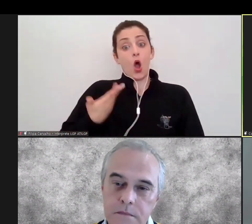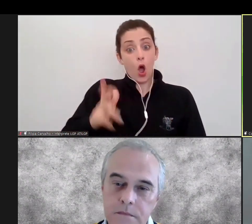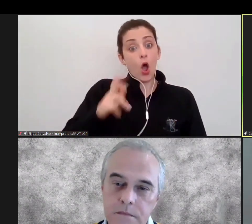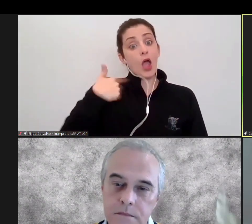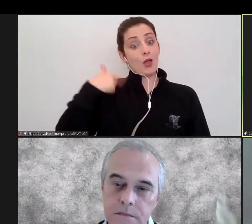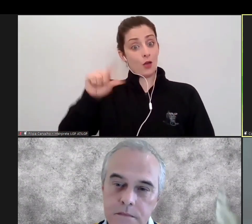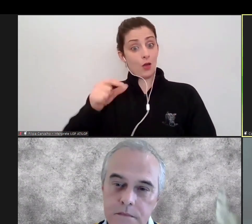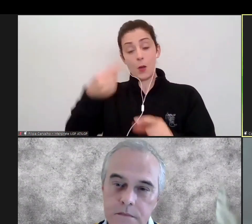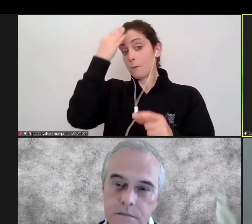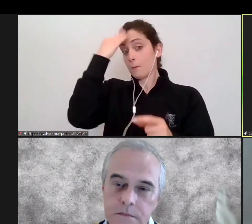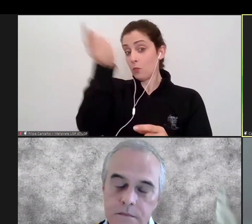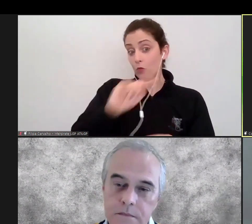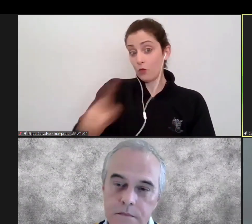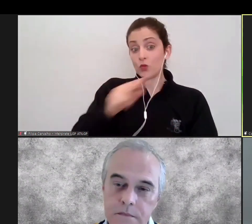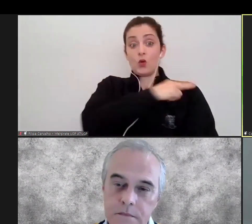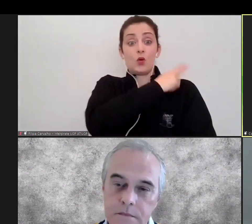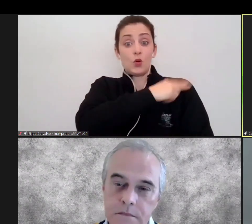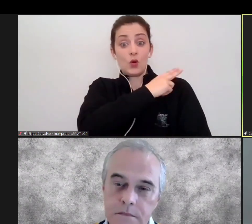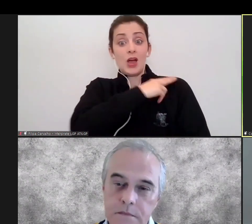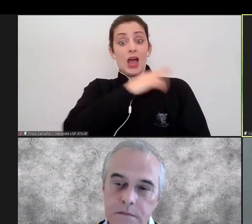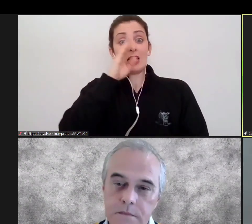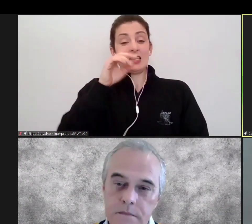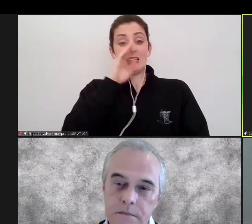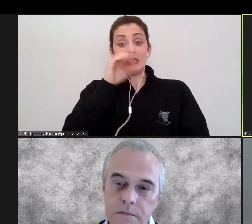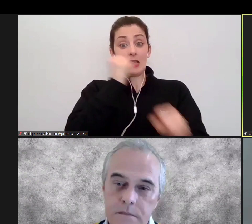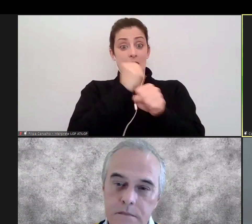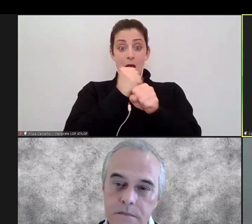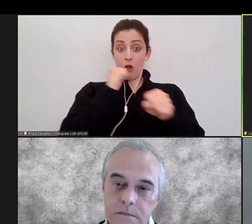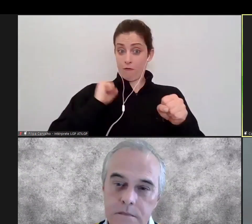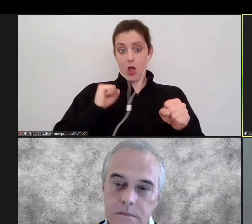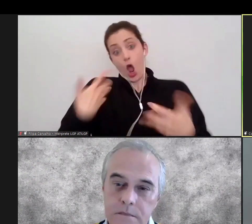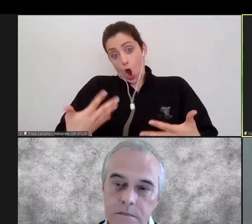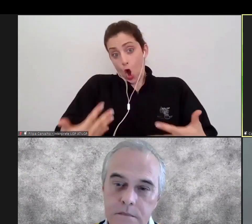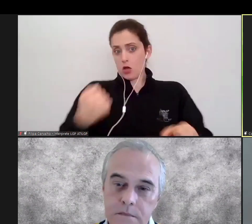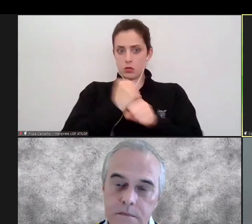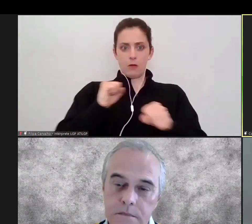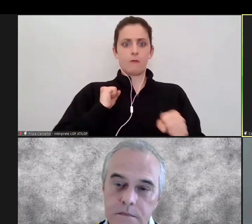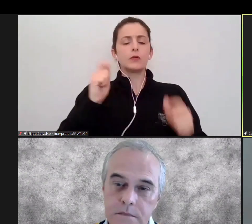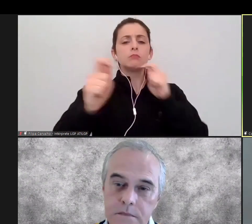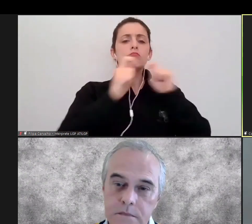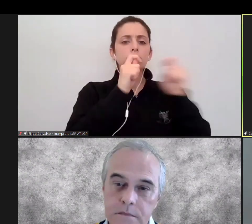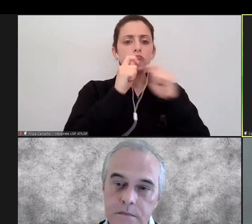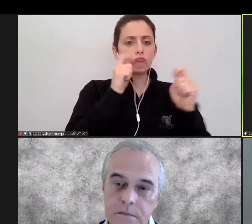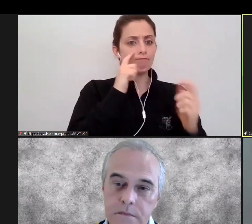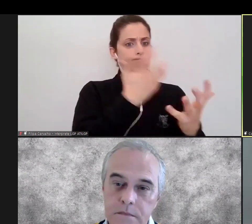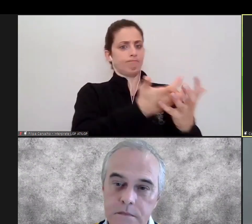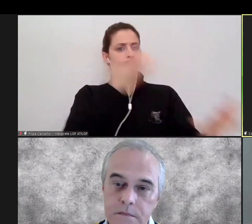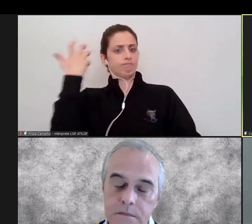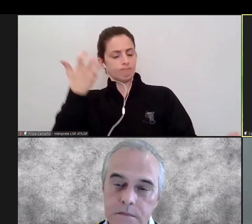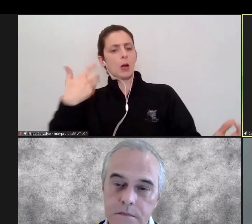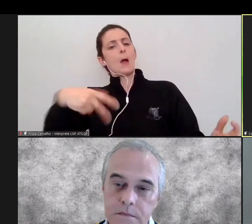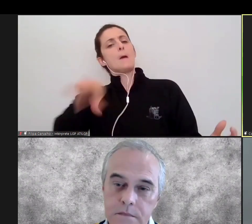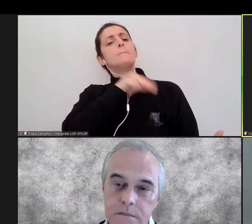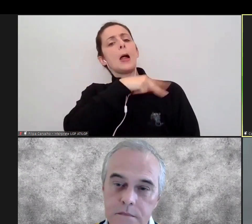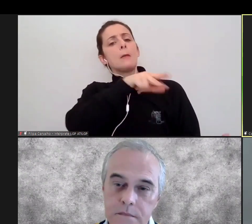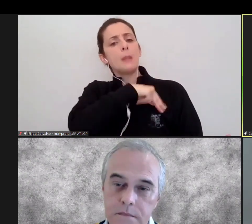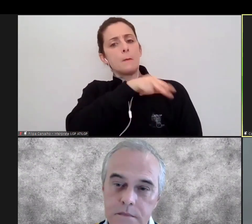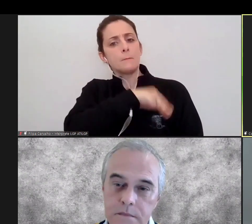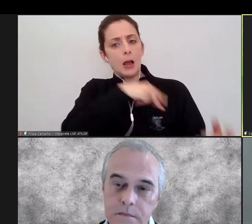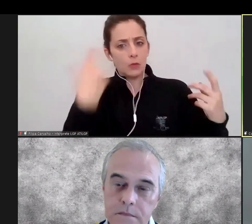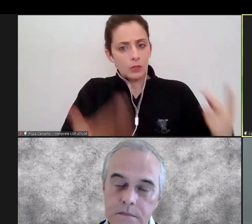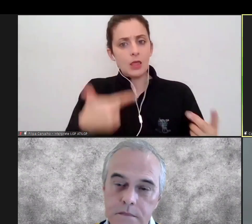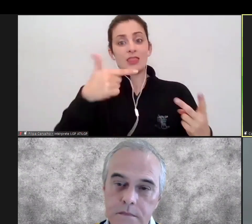universitária, a partir do momento em que o meu trabalho tem visibilidade, enquanto jornalista de televisão, enquanto a jornalista mais premiada da CNN Portugal, mais premiada da